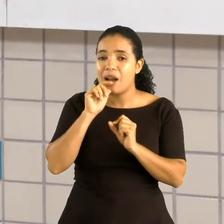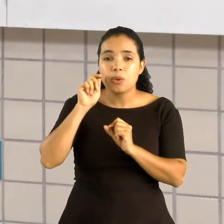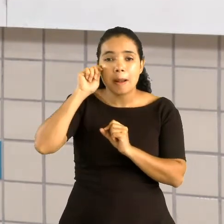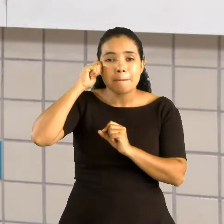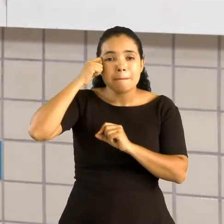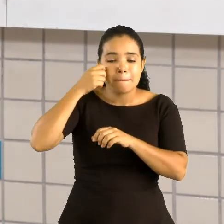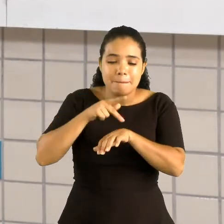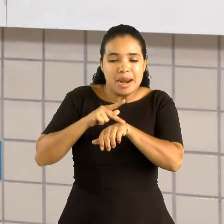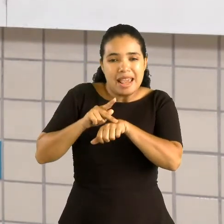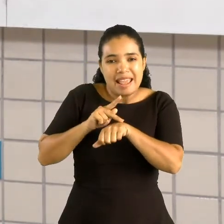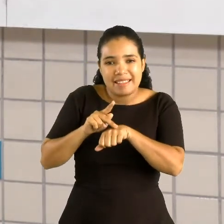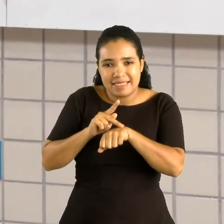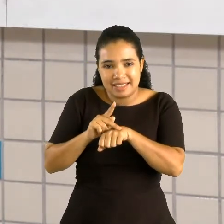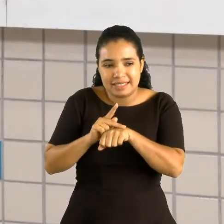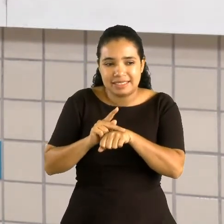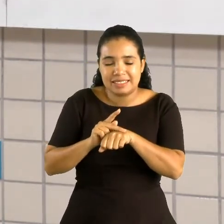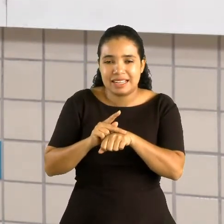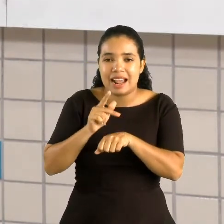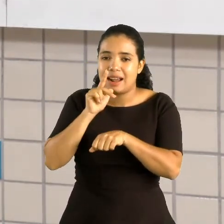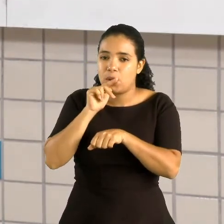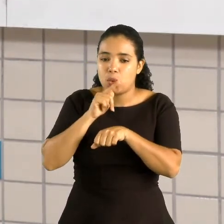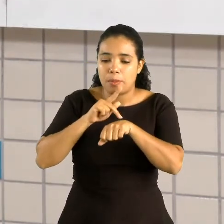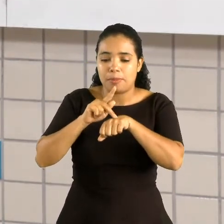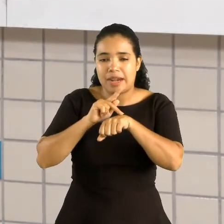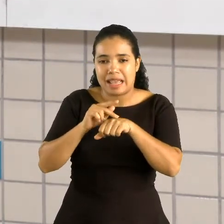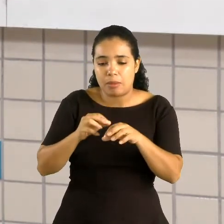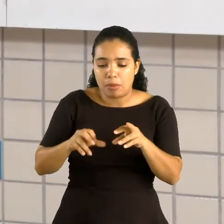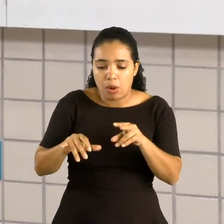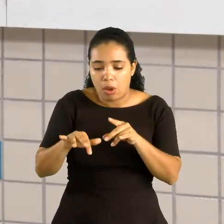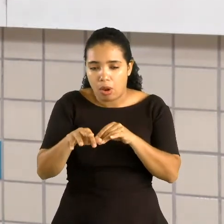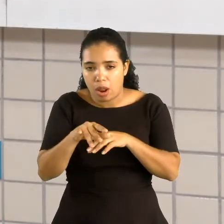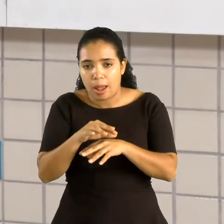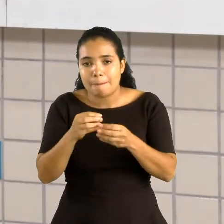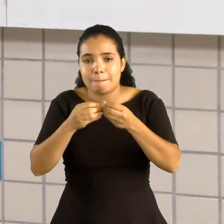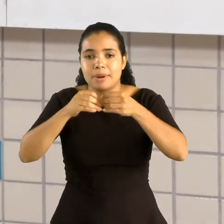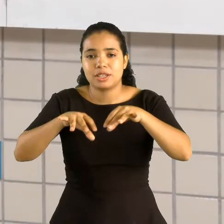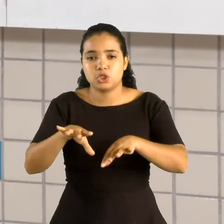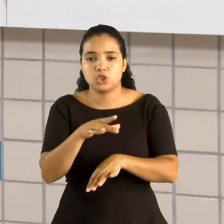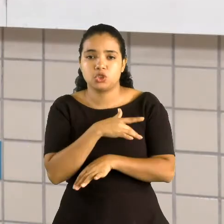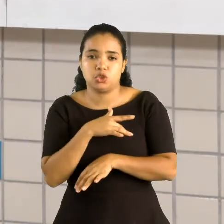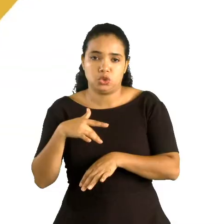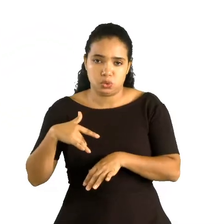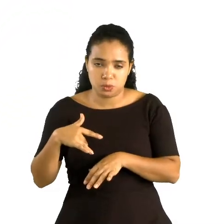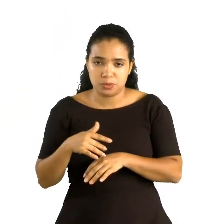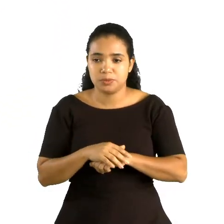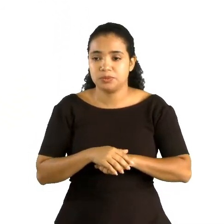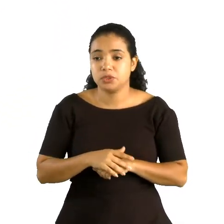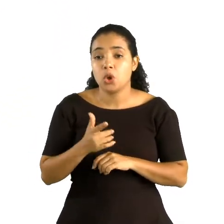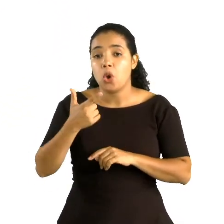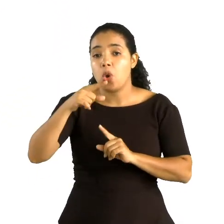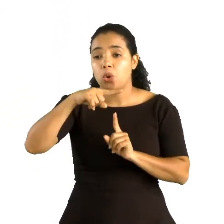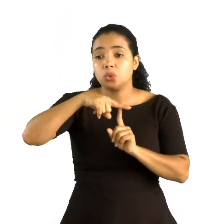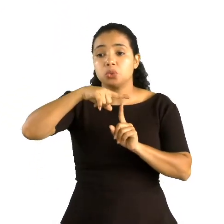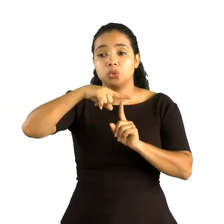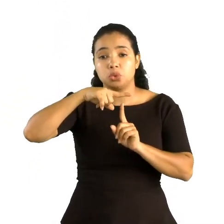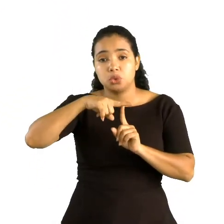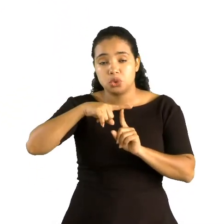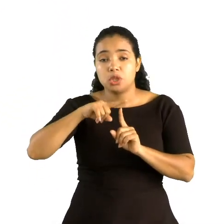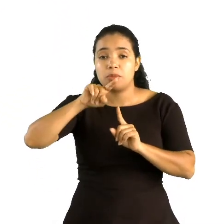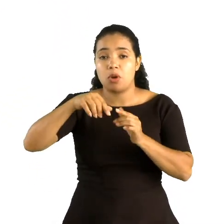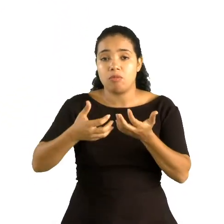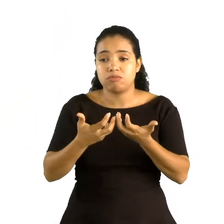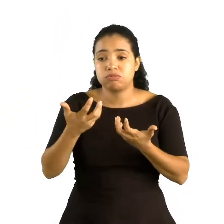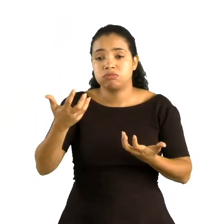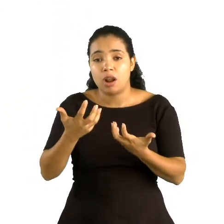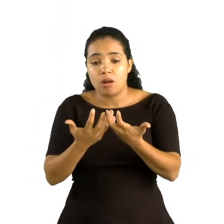dependendo do tipo de lixo, ela tem vários tipos de compostos que são prejudiciais para o nosso solo. Outro tipo de degradação do solo,